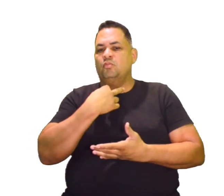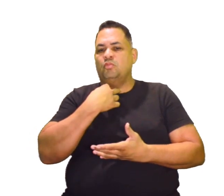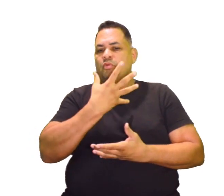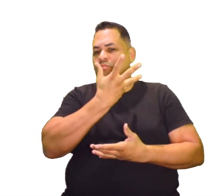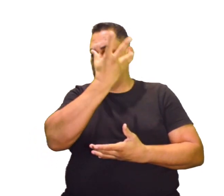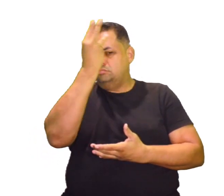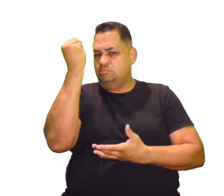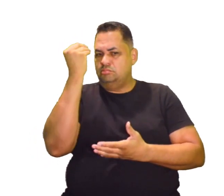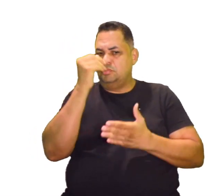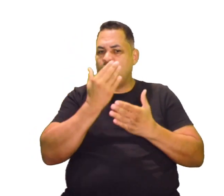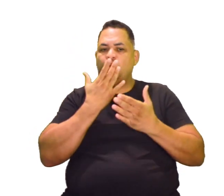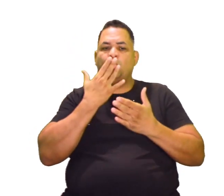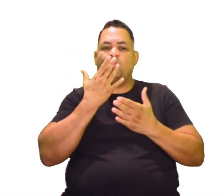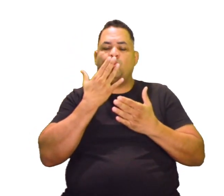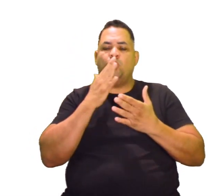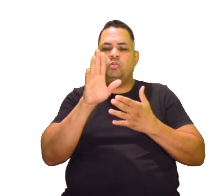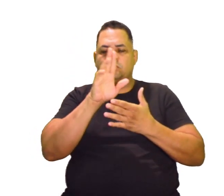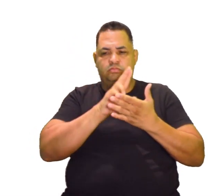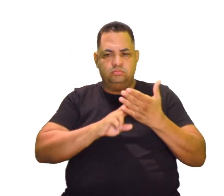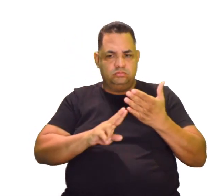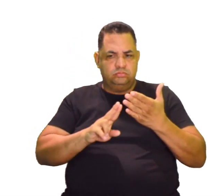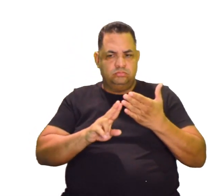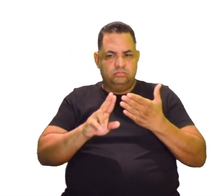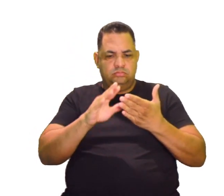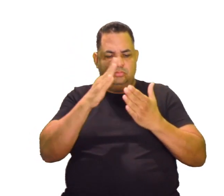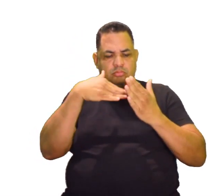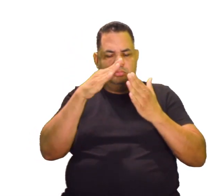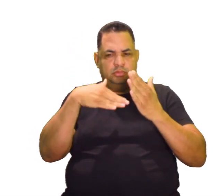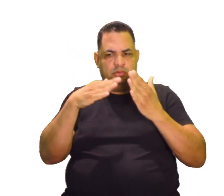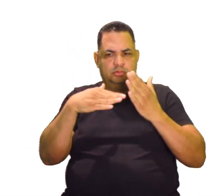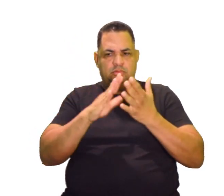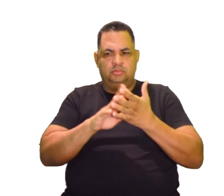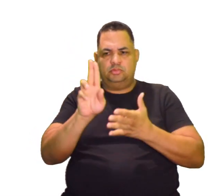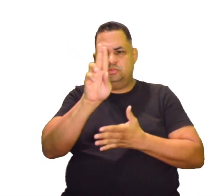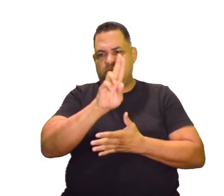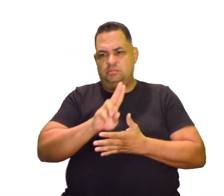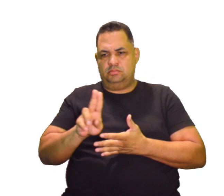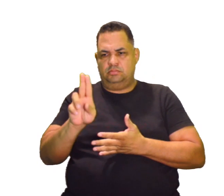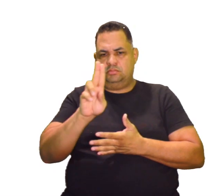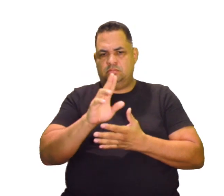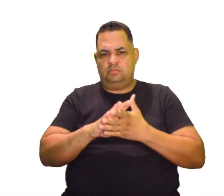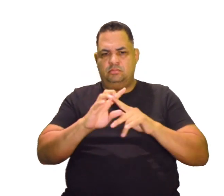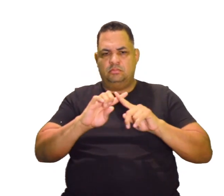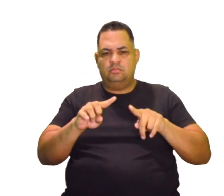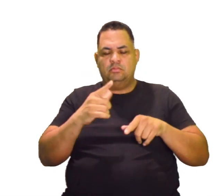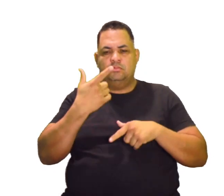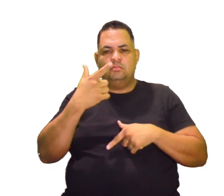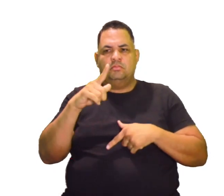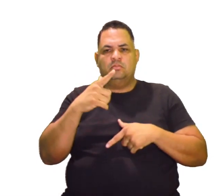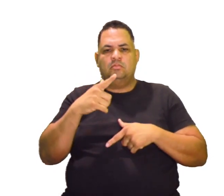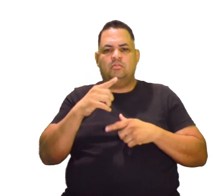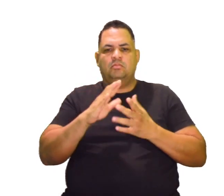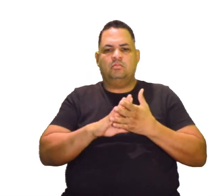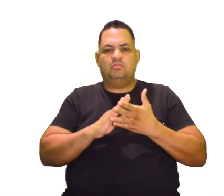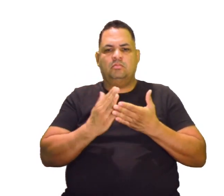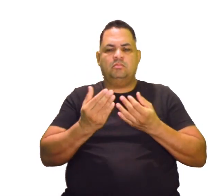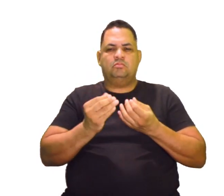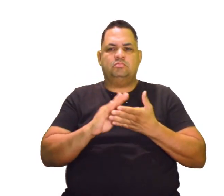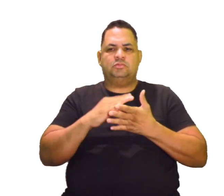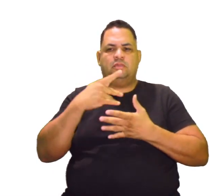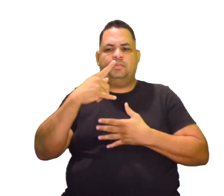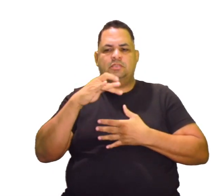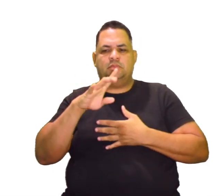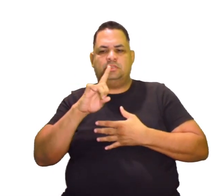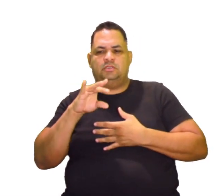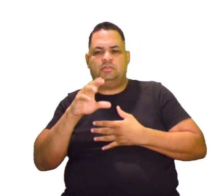especial, né? Porque eles utilizavam muitas cores, né? Muitas cores, porém não tinha perspectiva, não